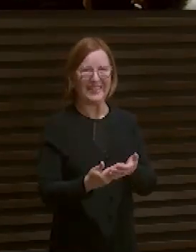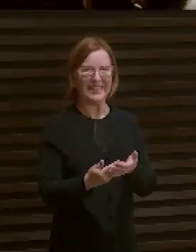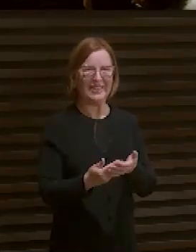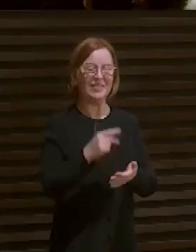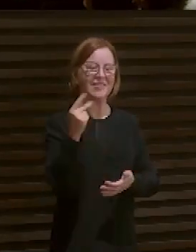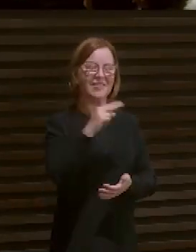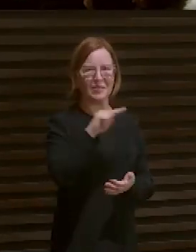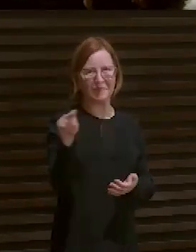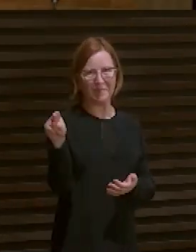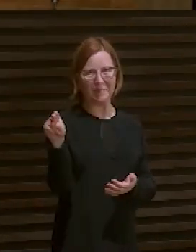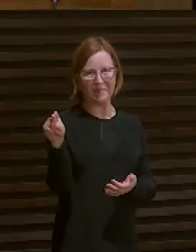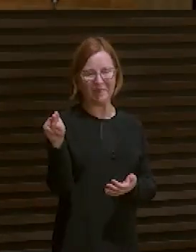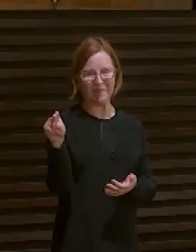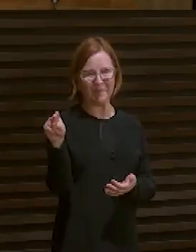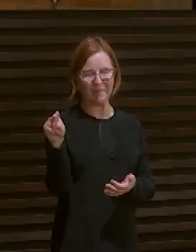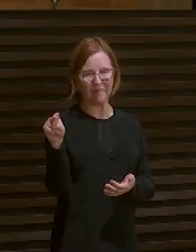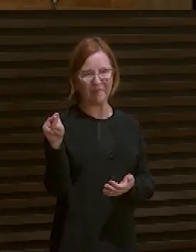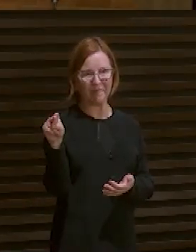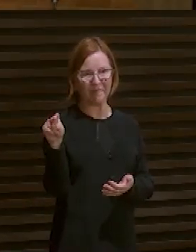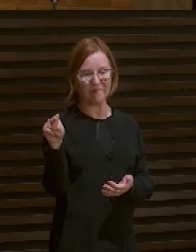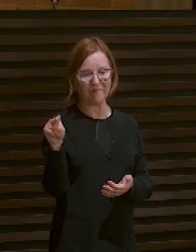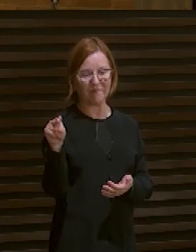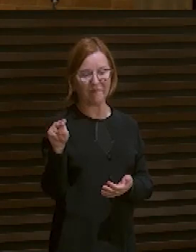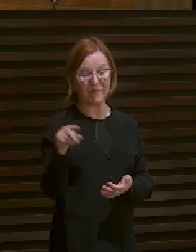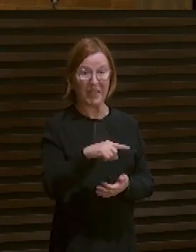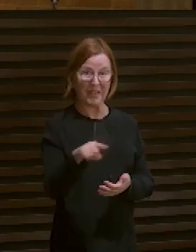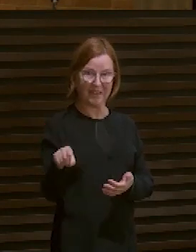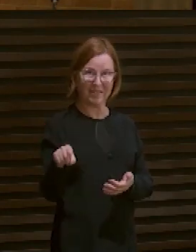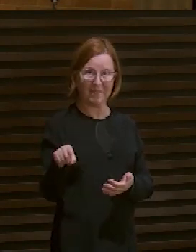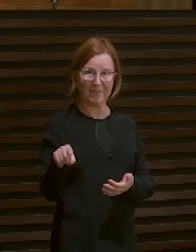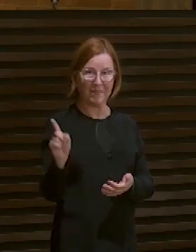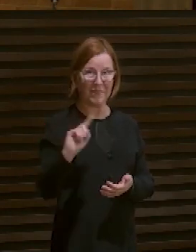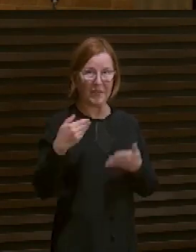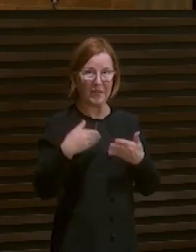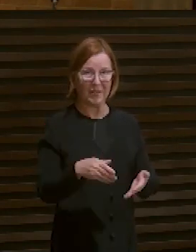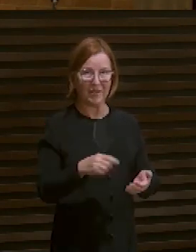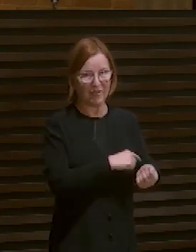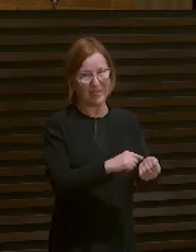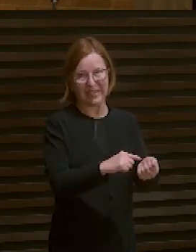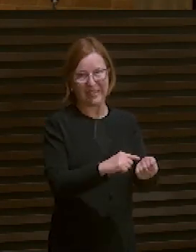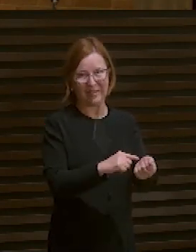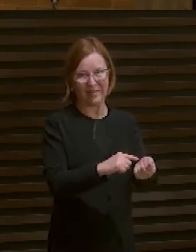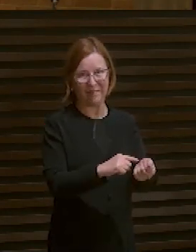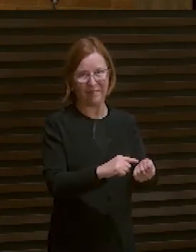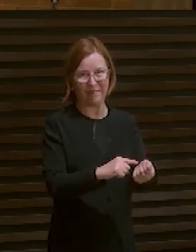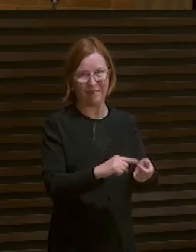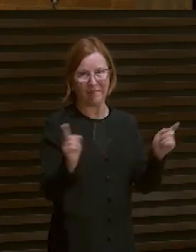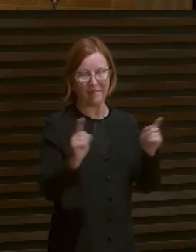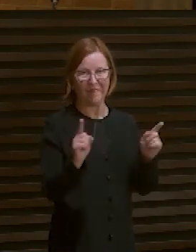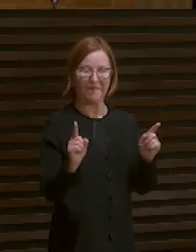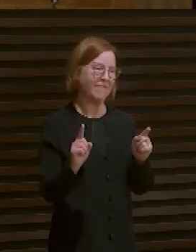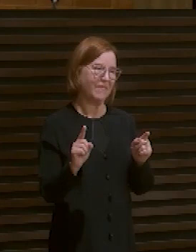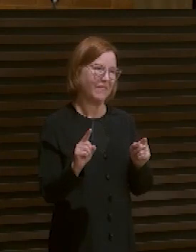creem no seu nome, os quais, olha lá, não nasceram sangue. Não